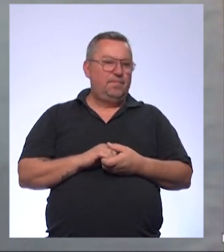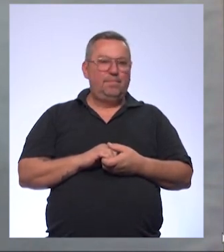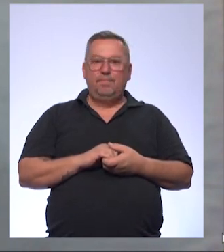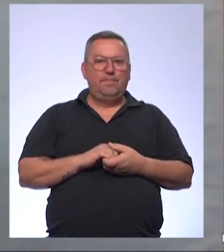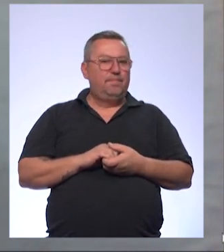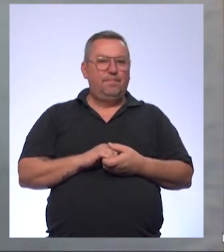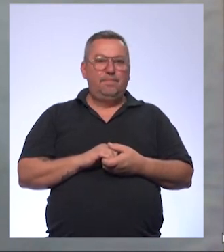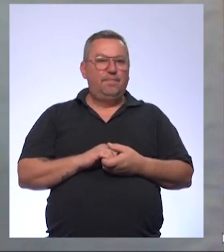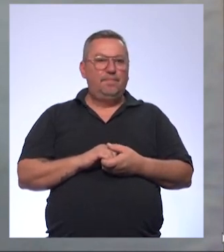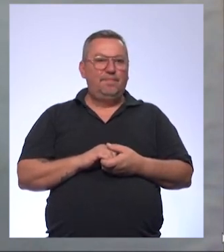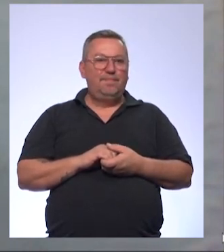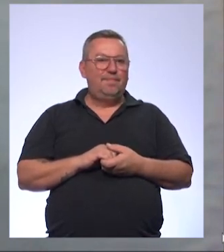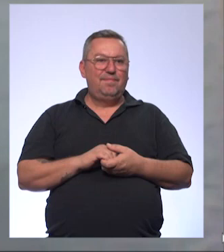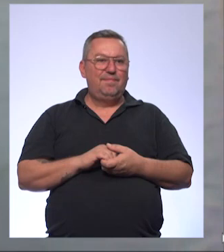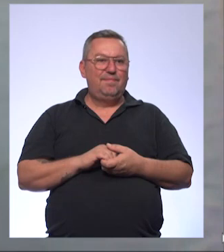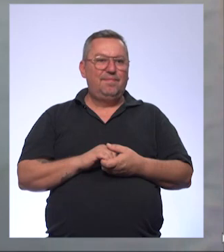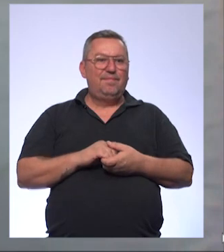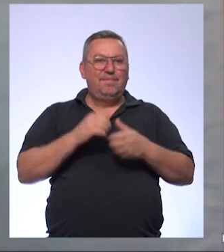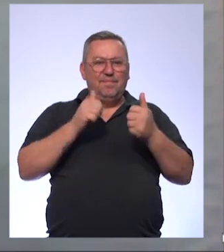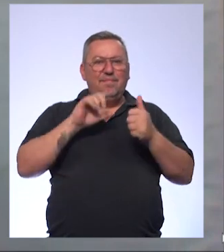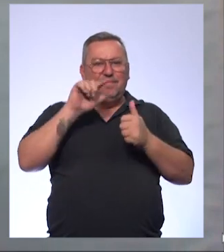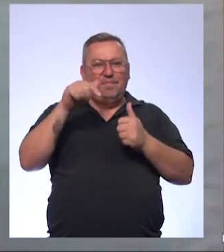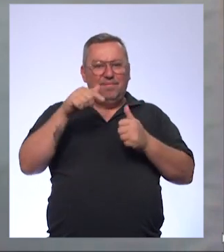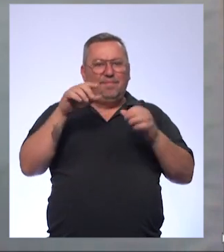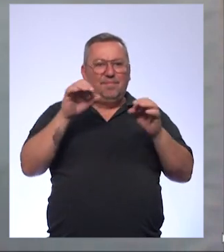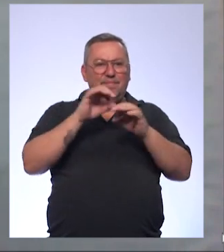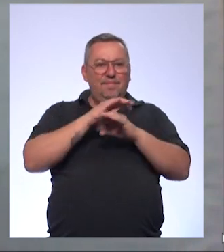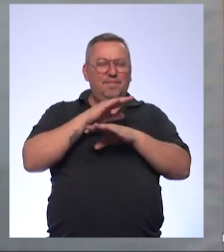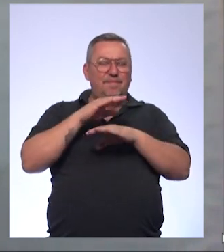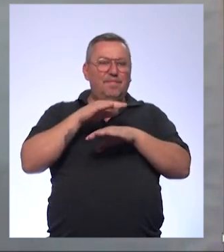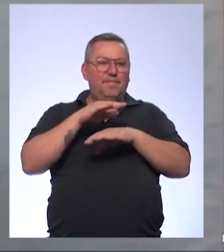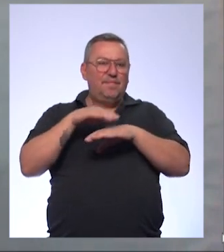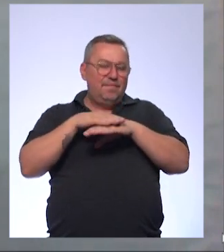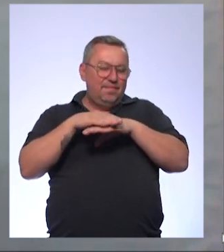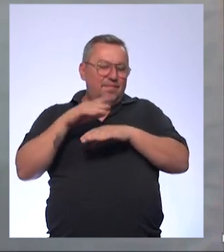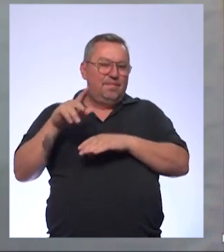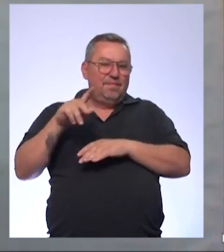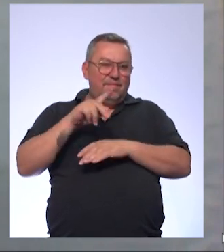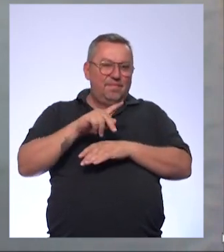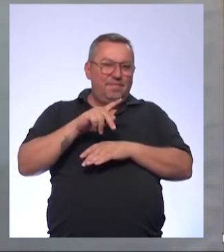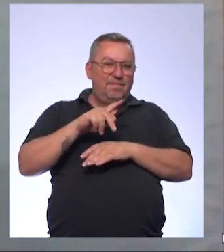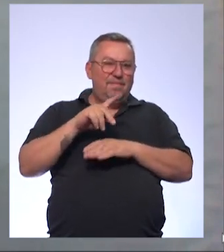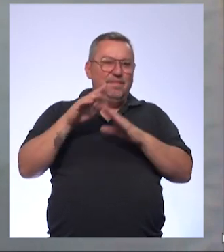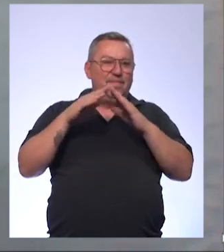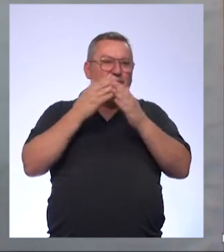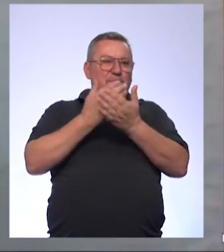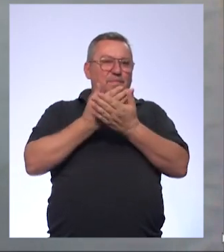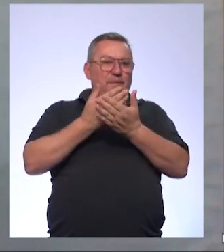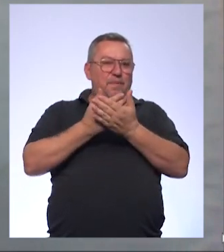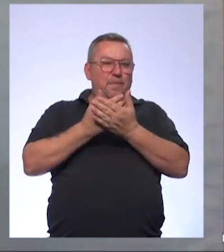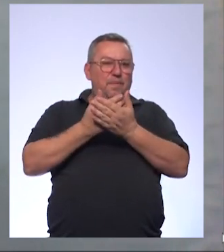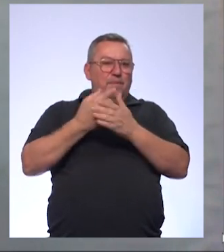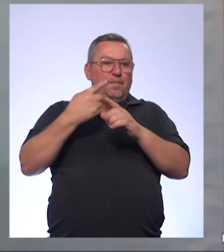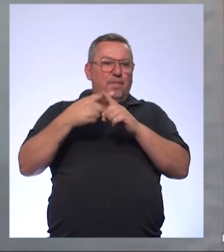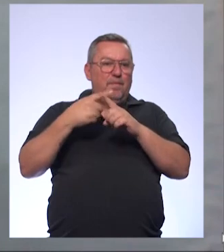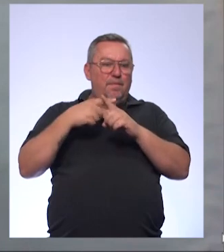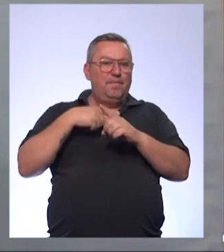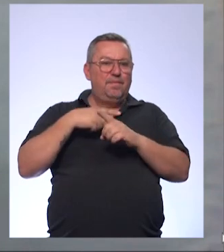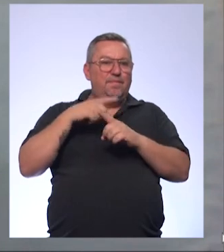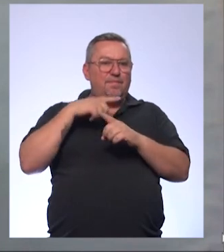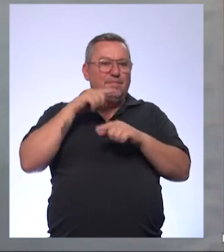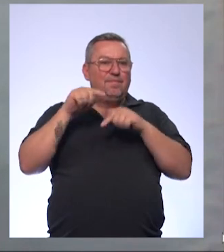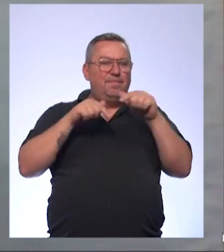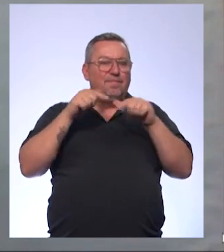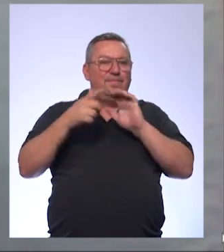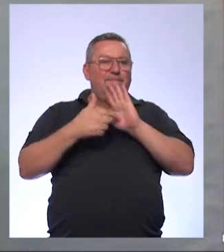Não? Então, tudo bem, depois que acabar a aula eu vou falar com a professora, vou conversar com a escola, porque realmente a gente tinha um trabalho